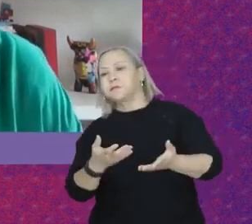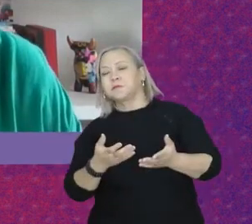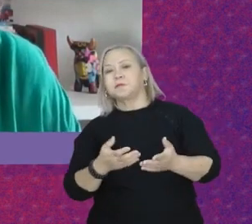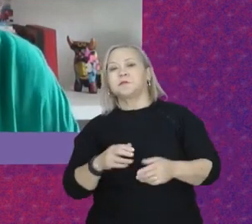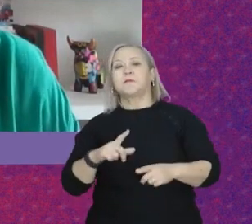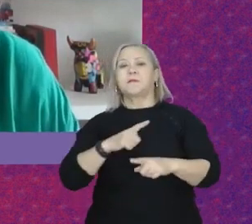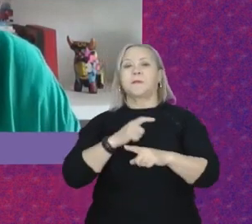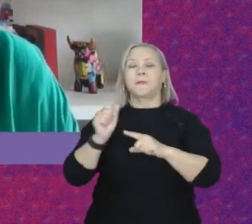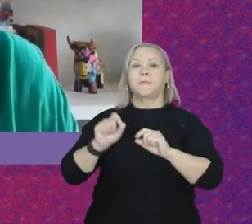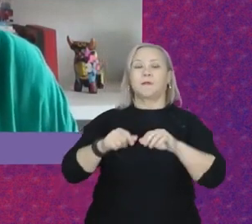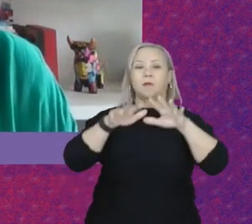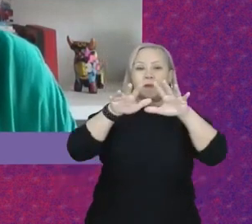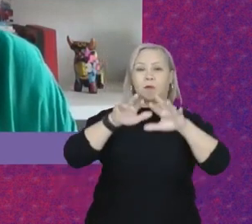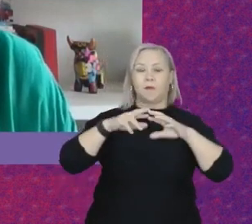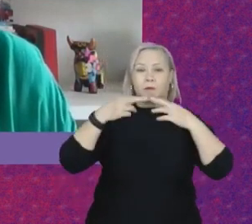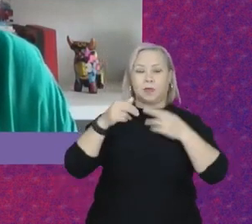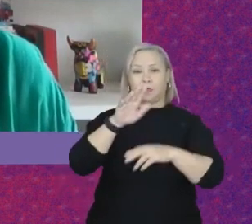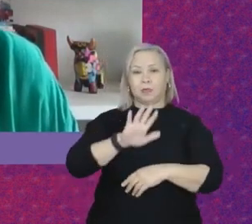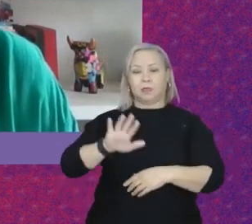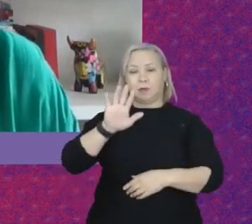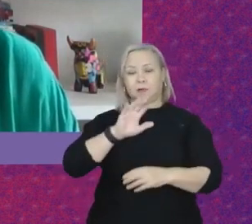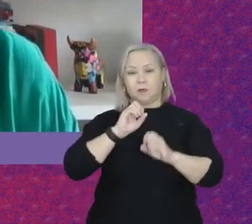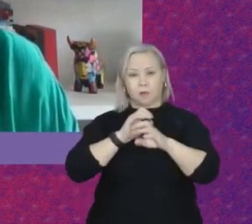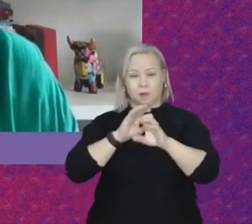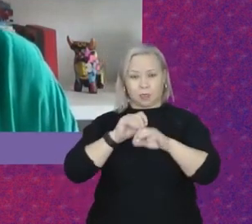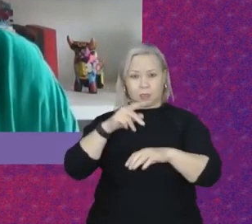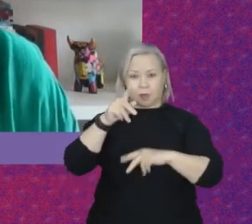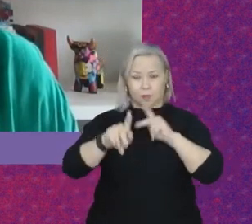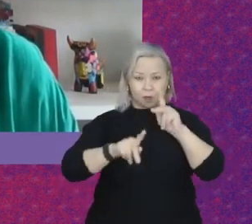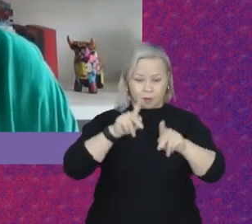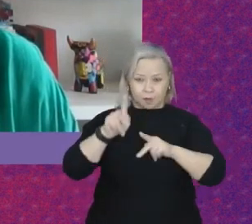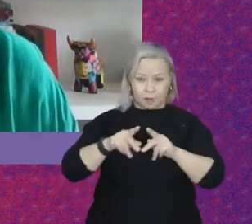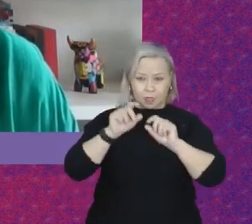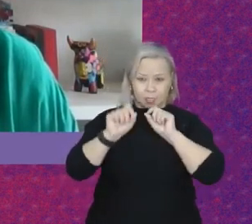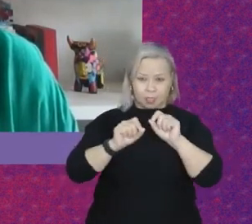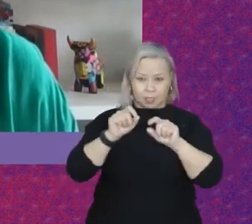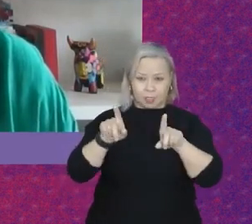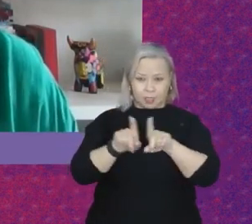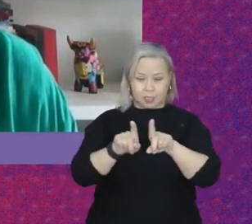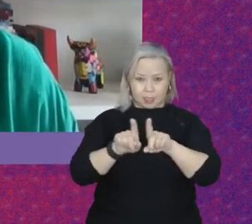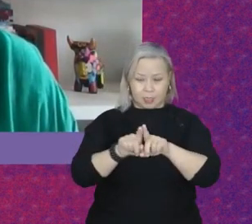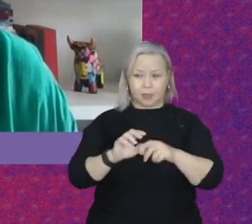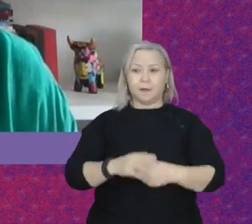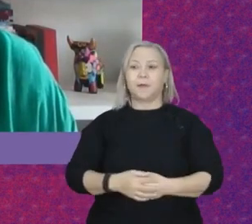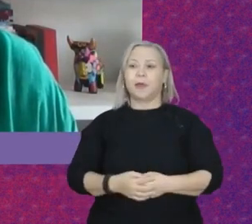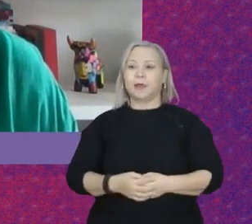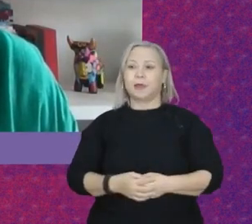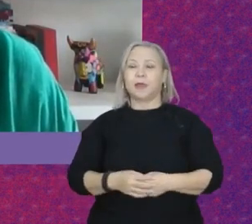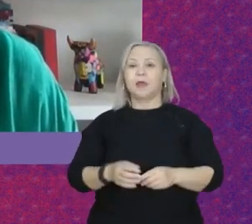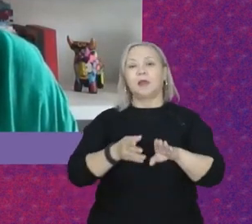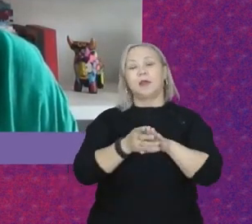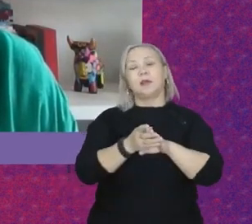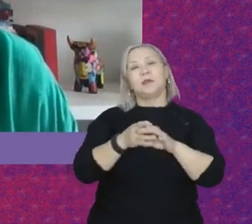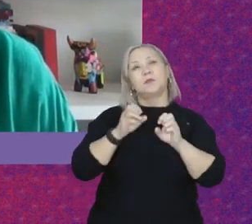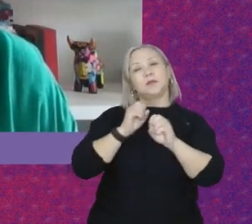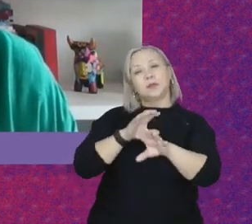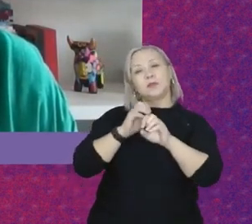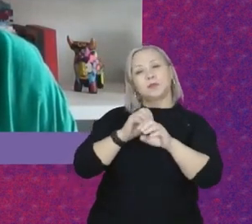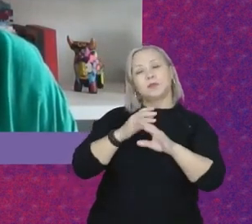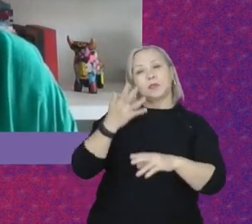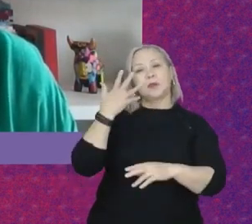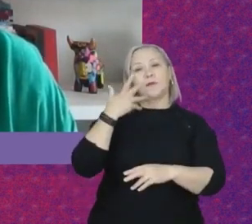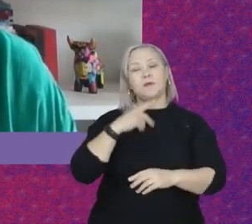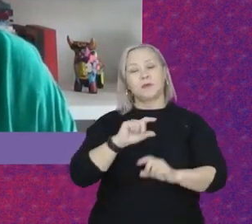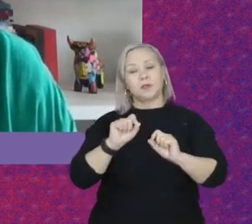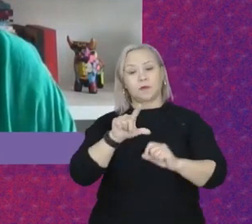conferência nacional de educação popular e que também os pontos sobre educação infantil foram bem ressaltados